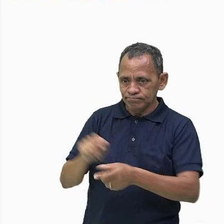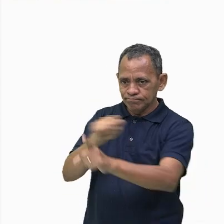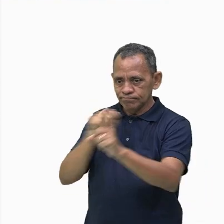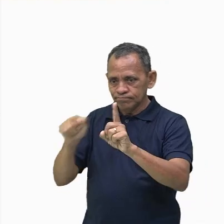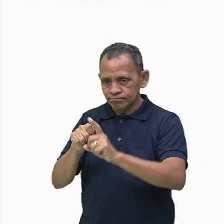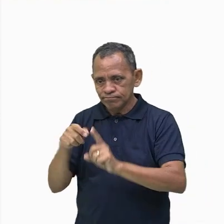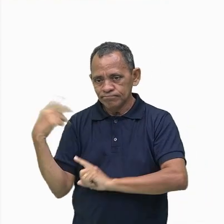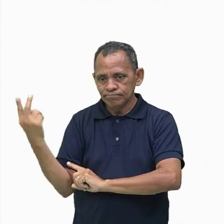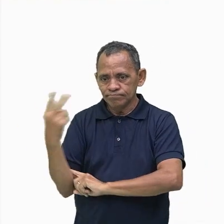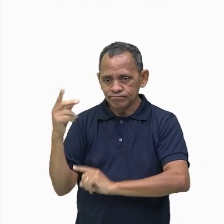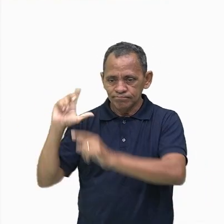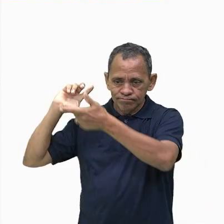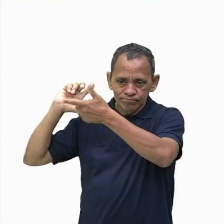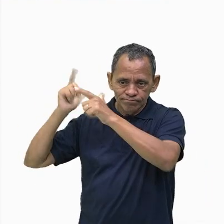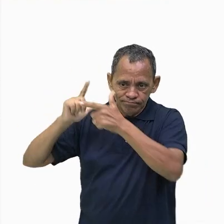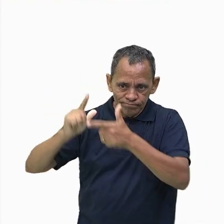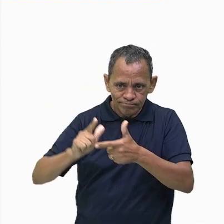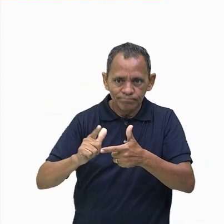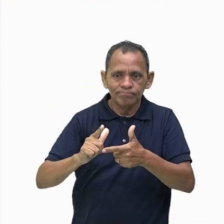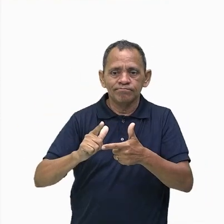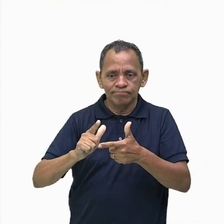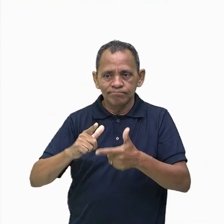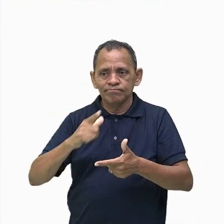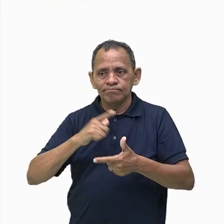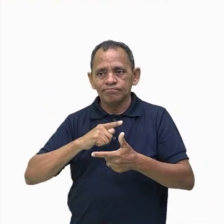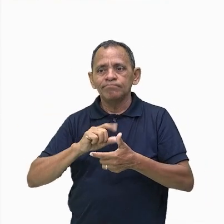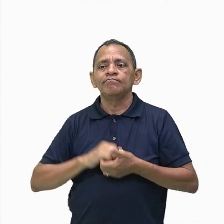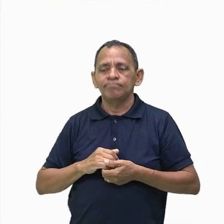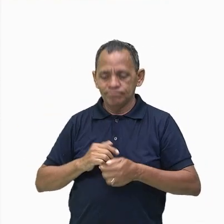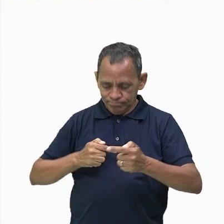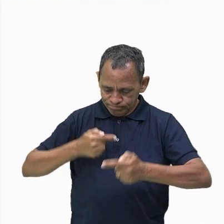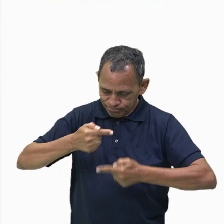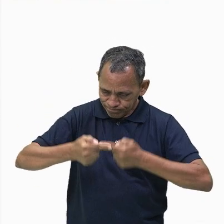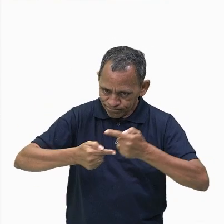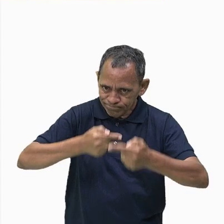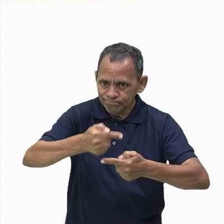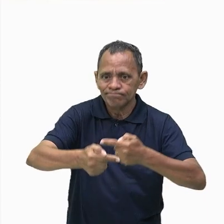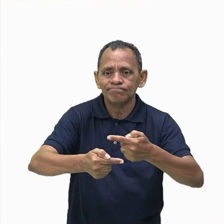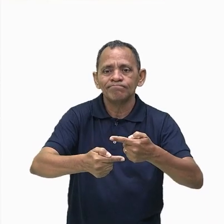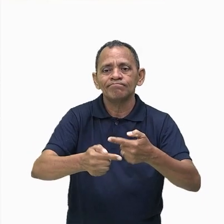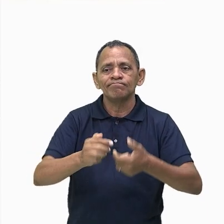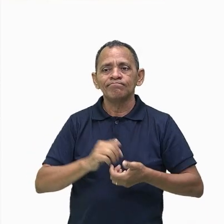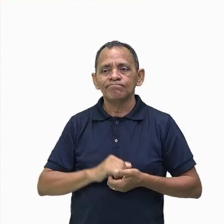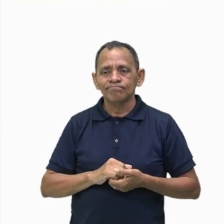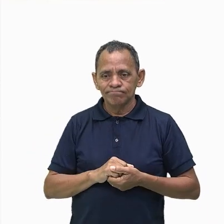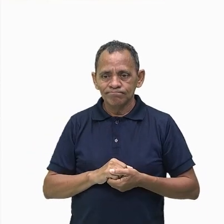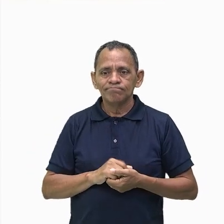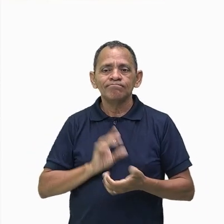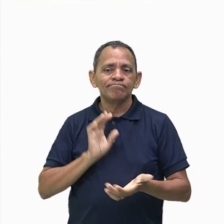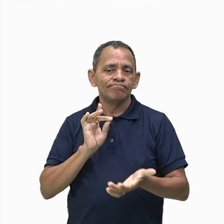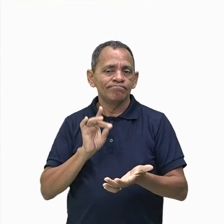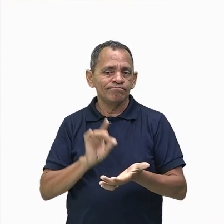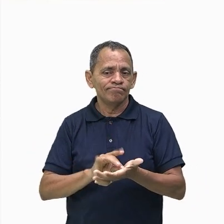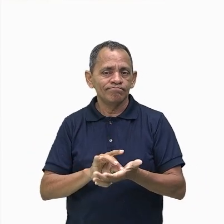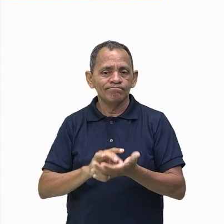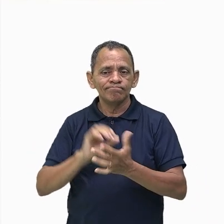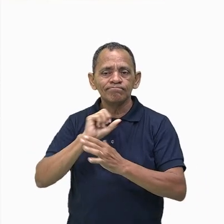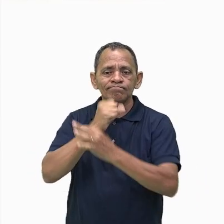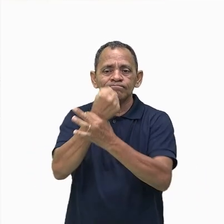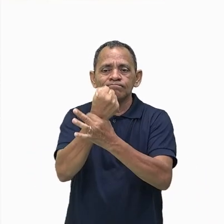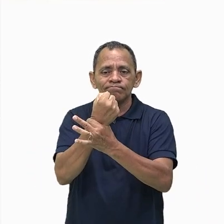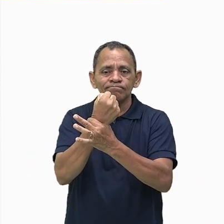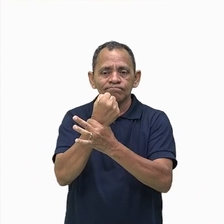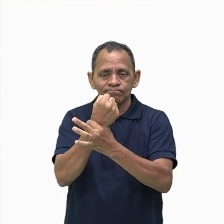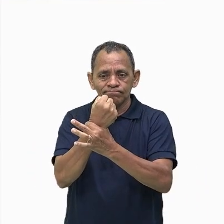valores, tradições, que acaba sendo passado de geração para geração. E isso acaba reforçando o quê? Os laços